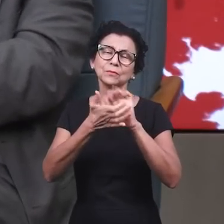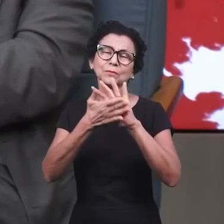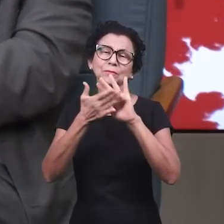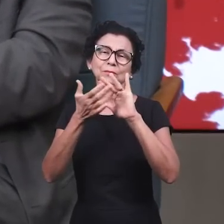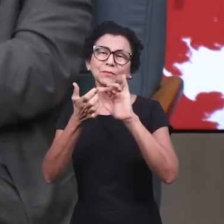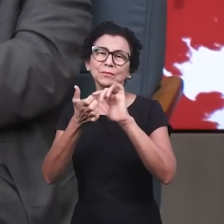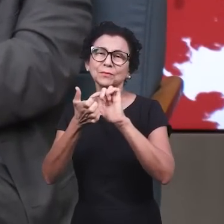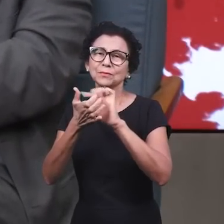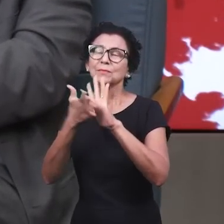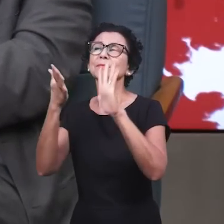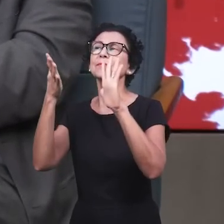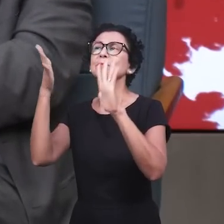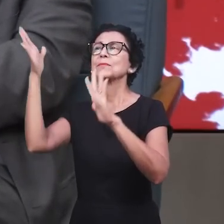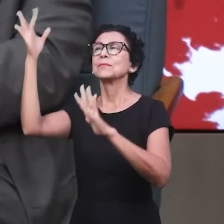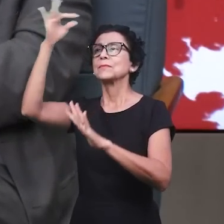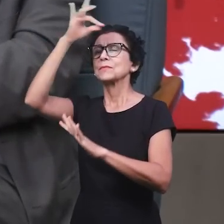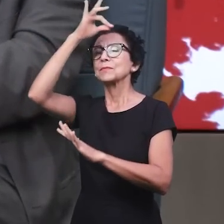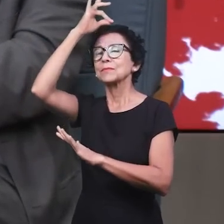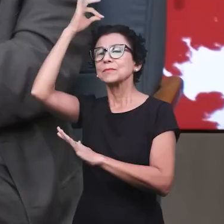Santo opera ali.